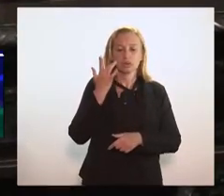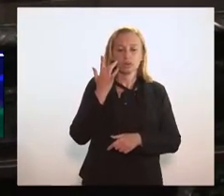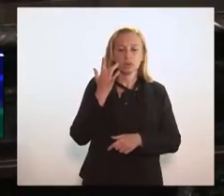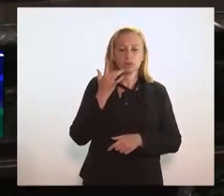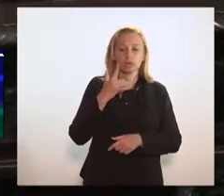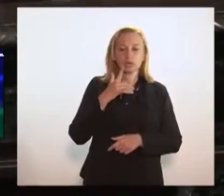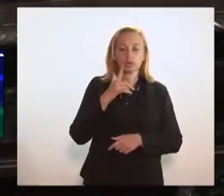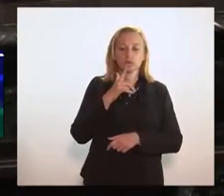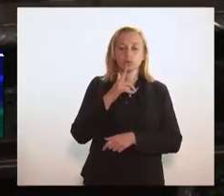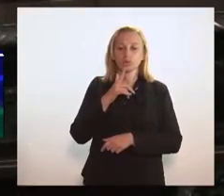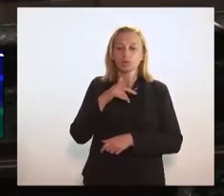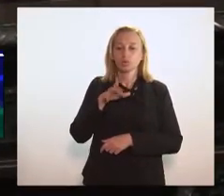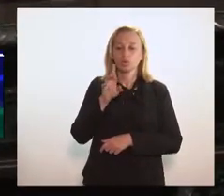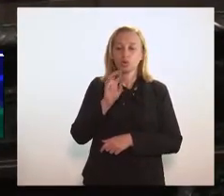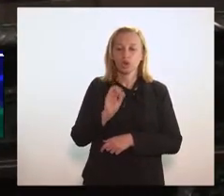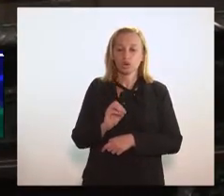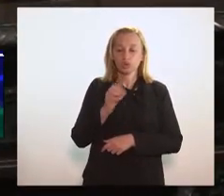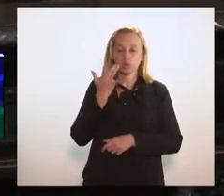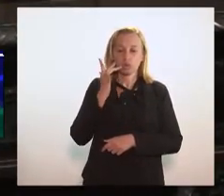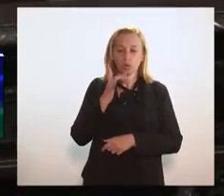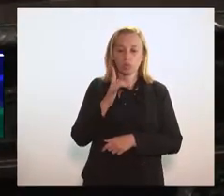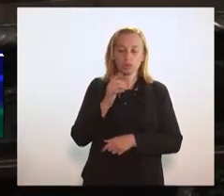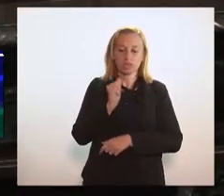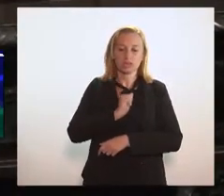Gonçalo, ainda esteja